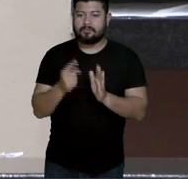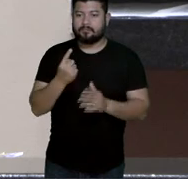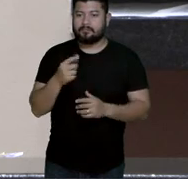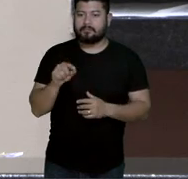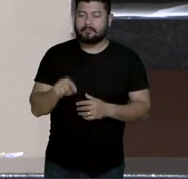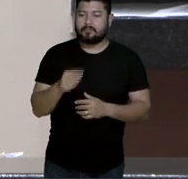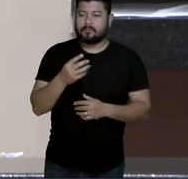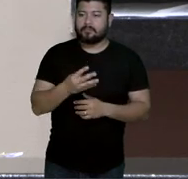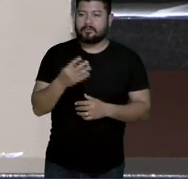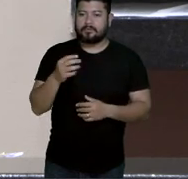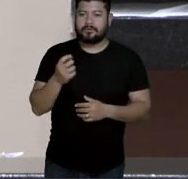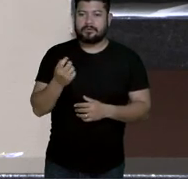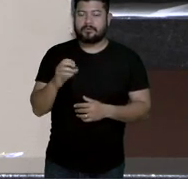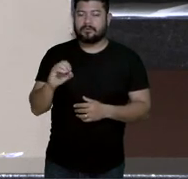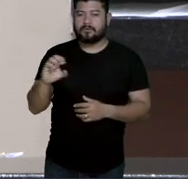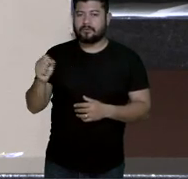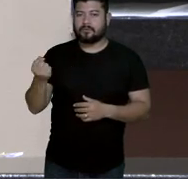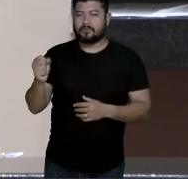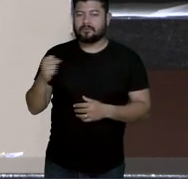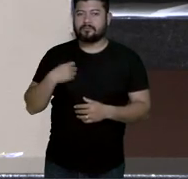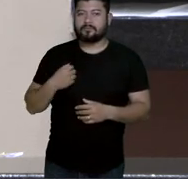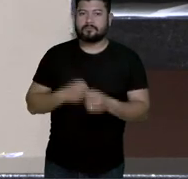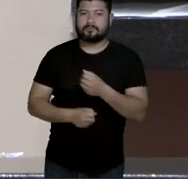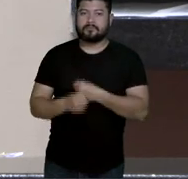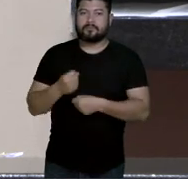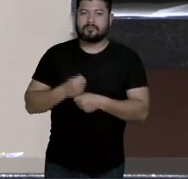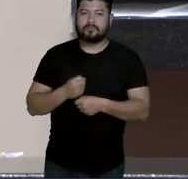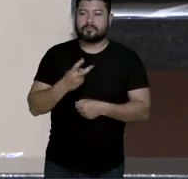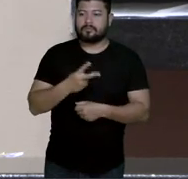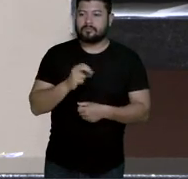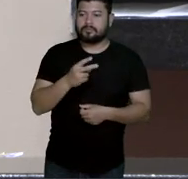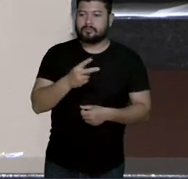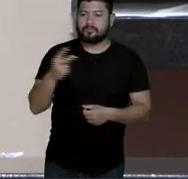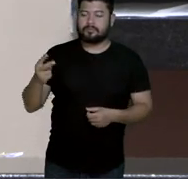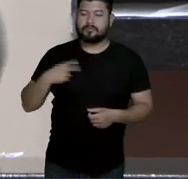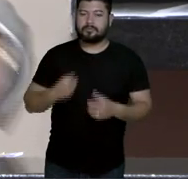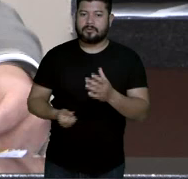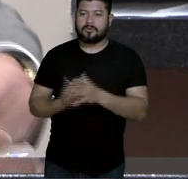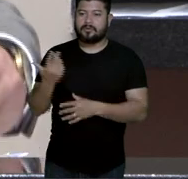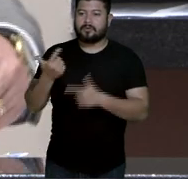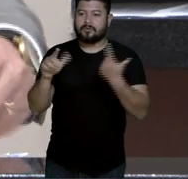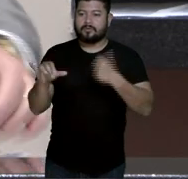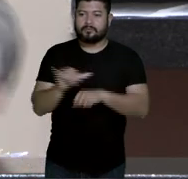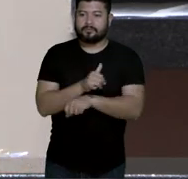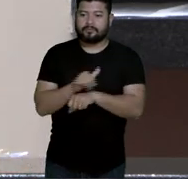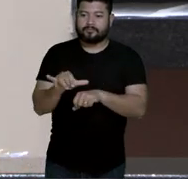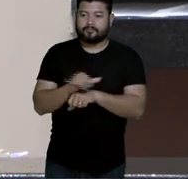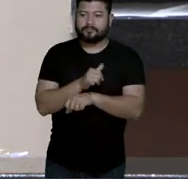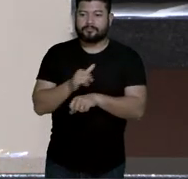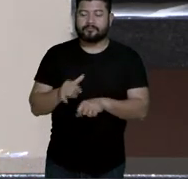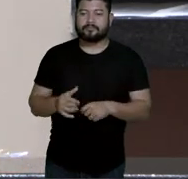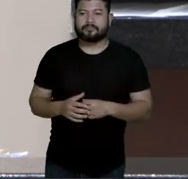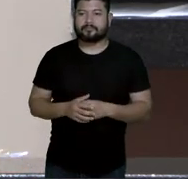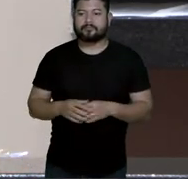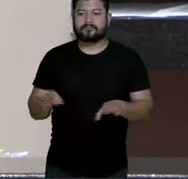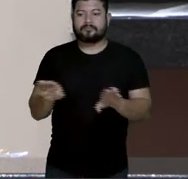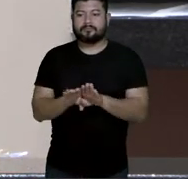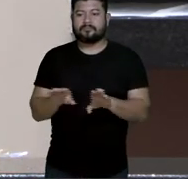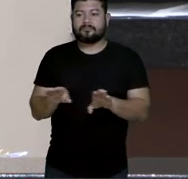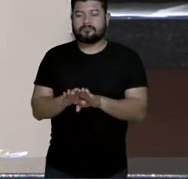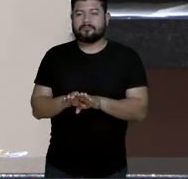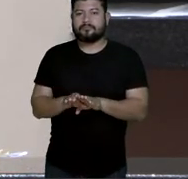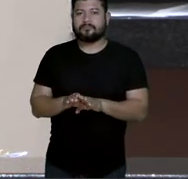Decreto 1669 de 2022, estabelece outras providências e também extra